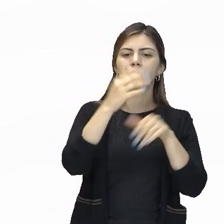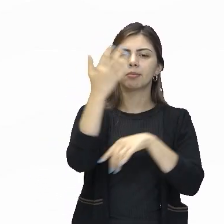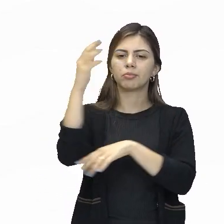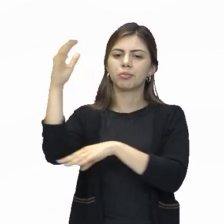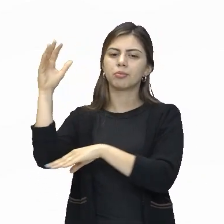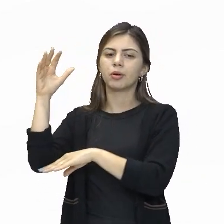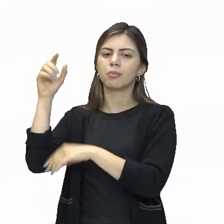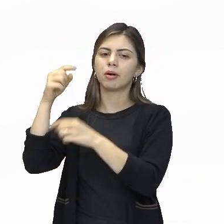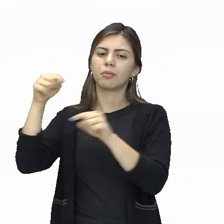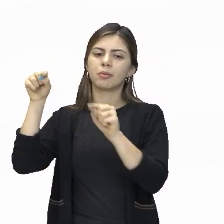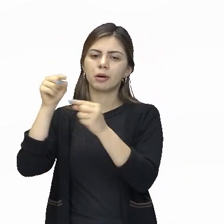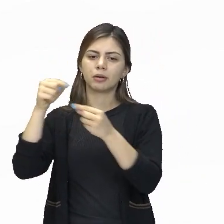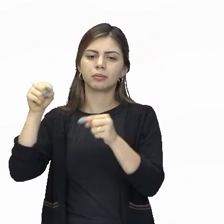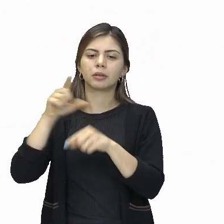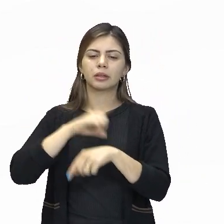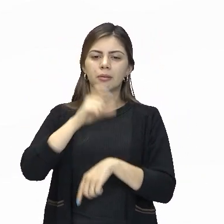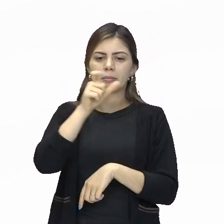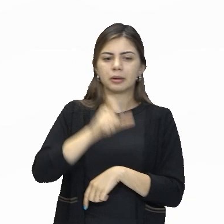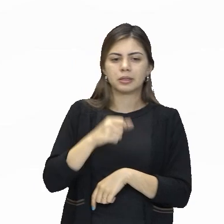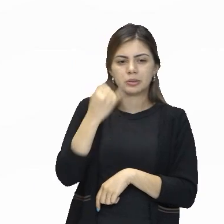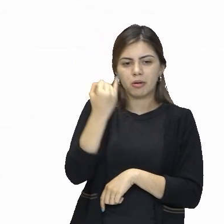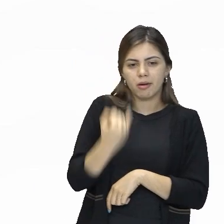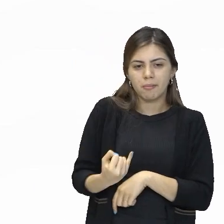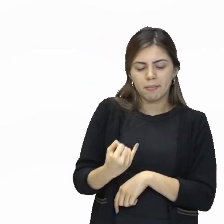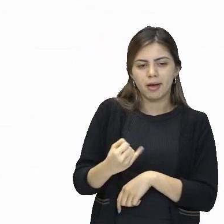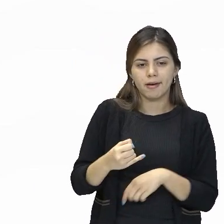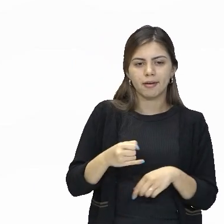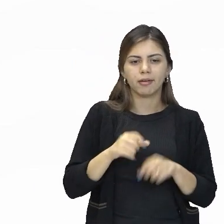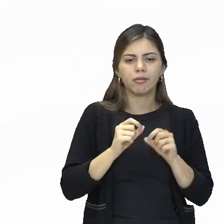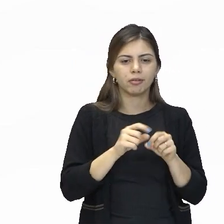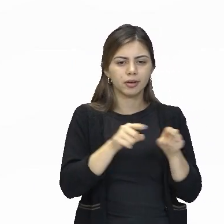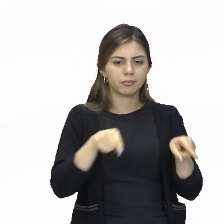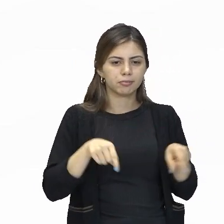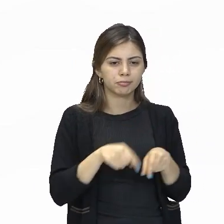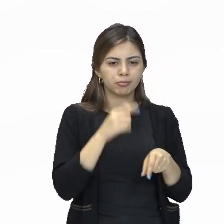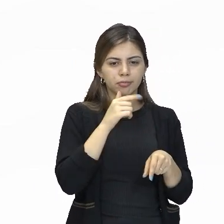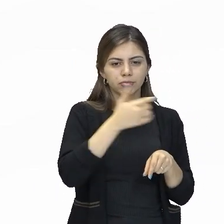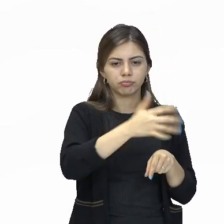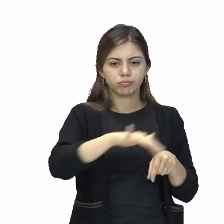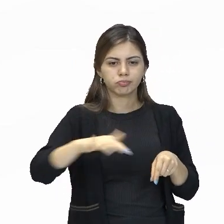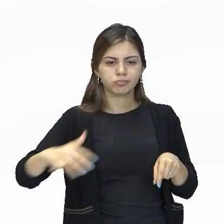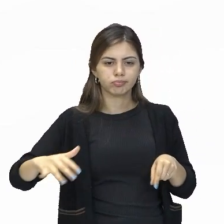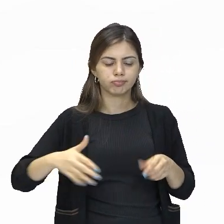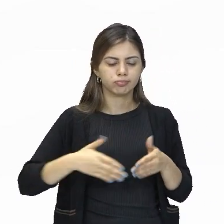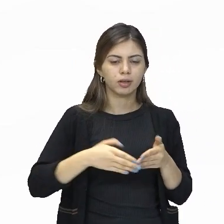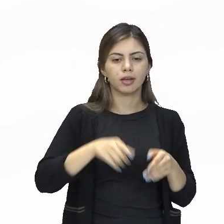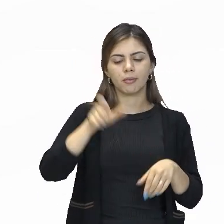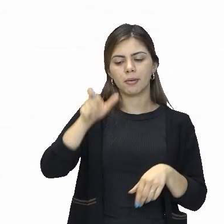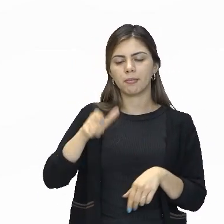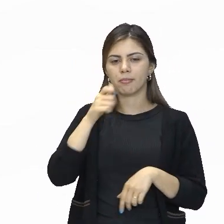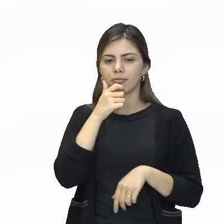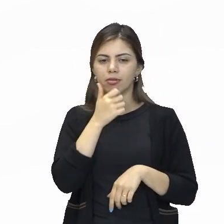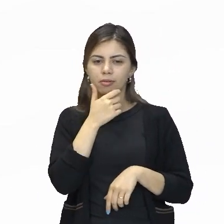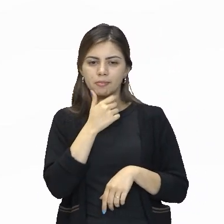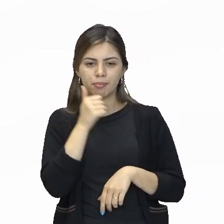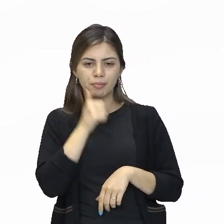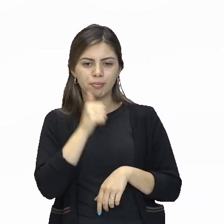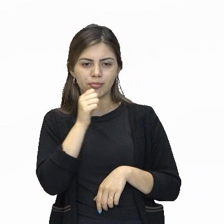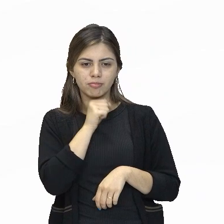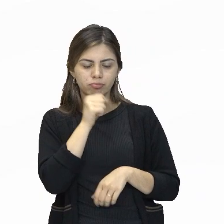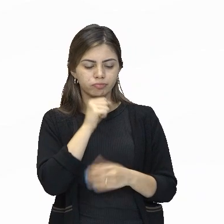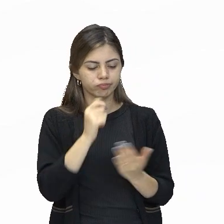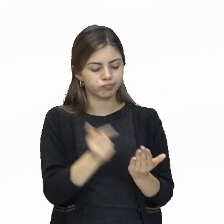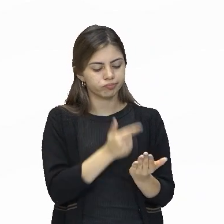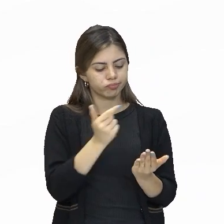um sujeito magro compondo uma valsa para a flauta e a maricota lendo o jornal. No jornal anda